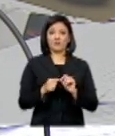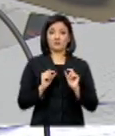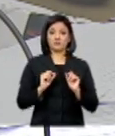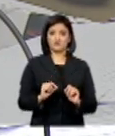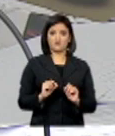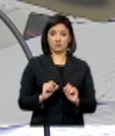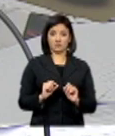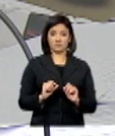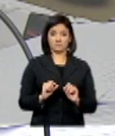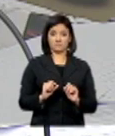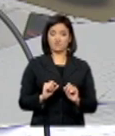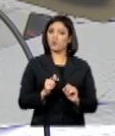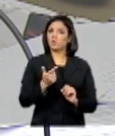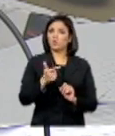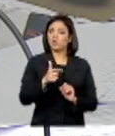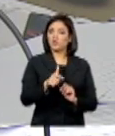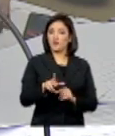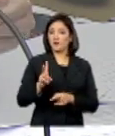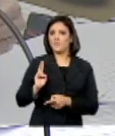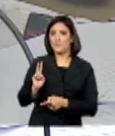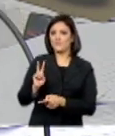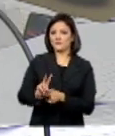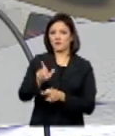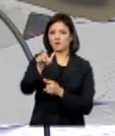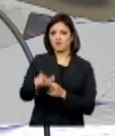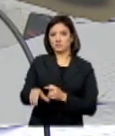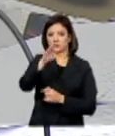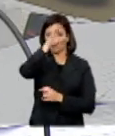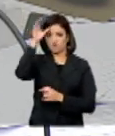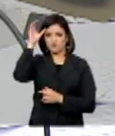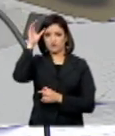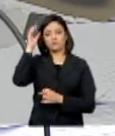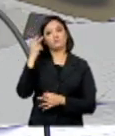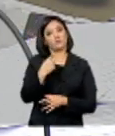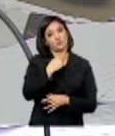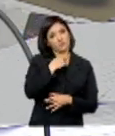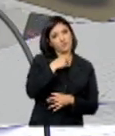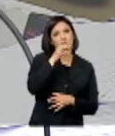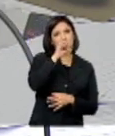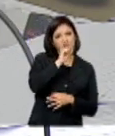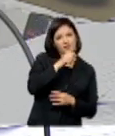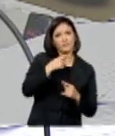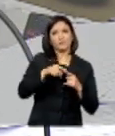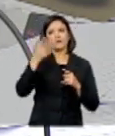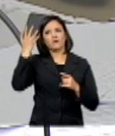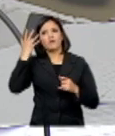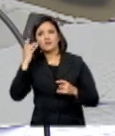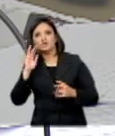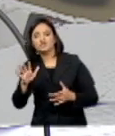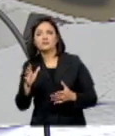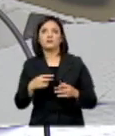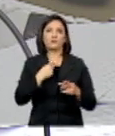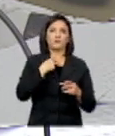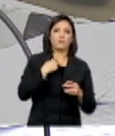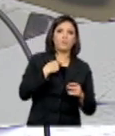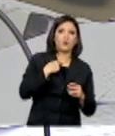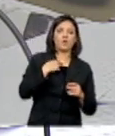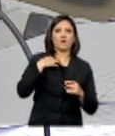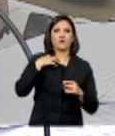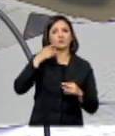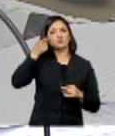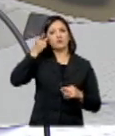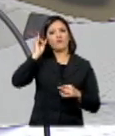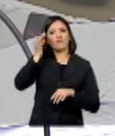proteger o consumidor não pode sábado porque ele vai ficar vários dias não pode véspera de feriado ou é